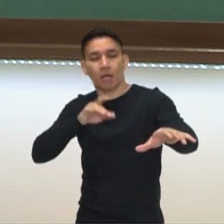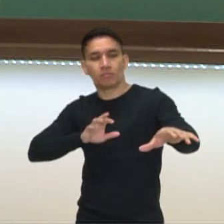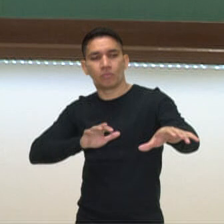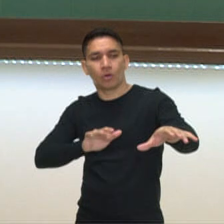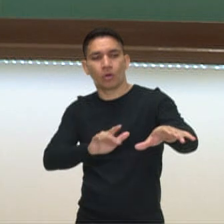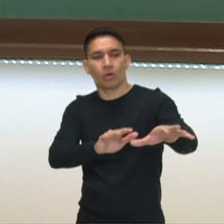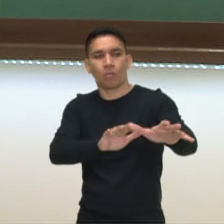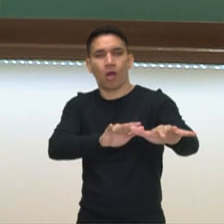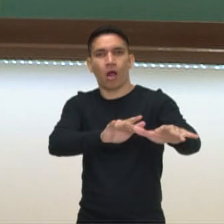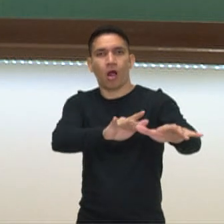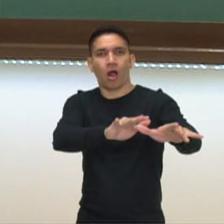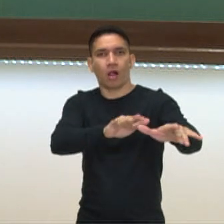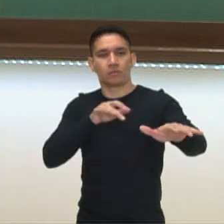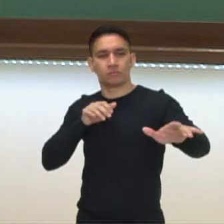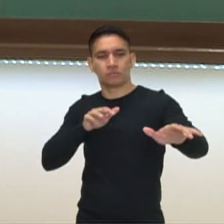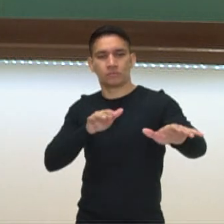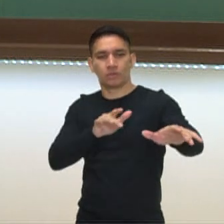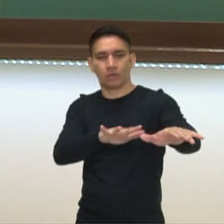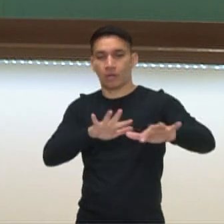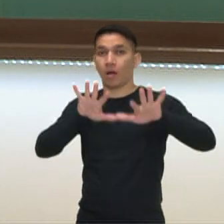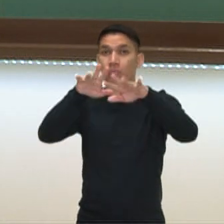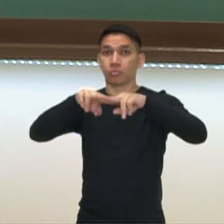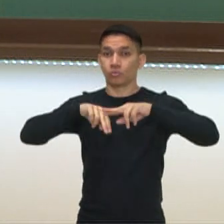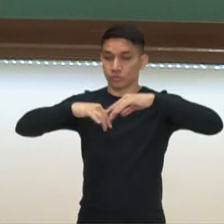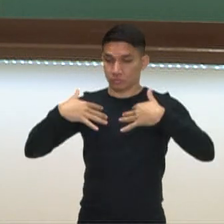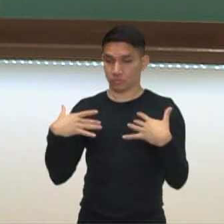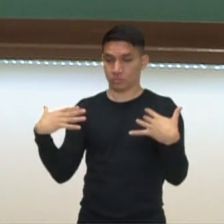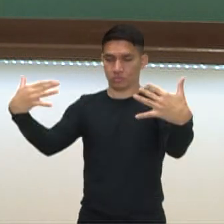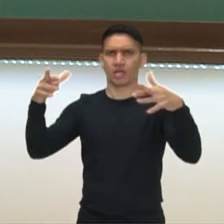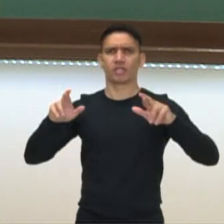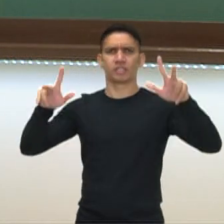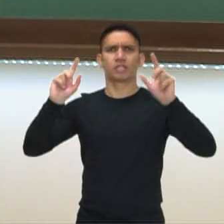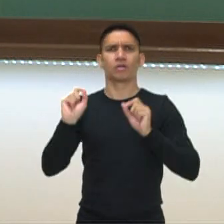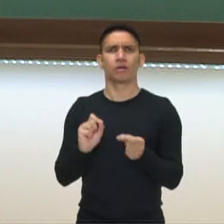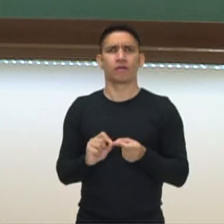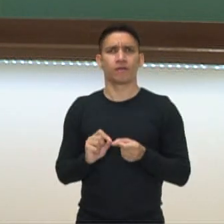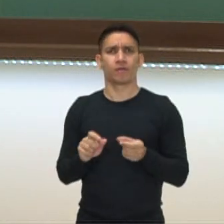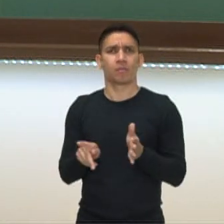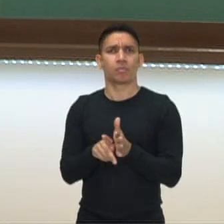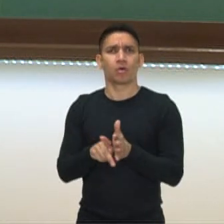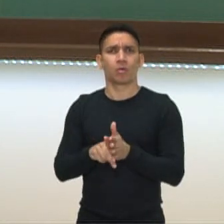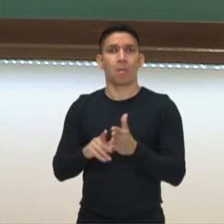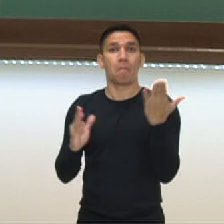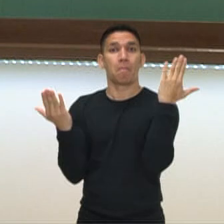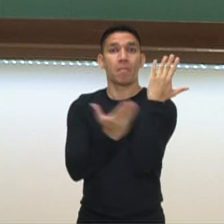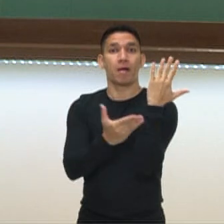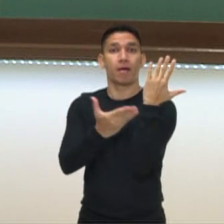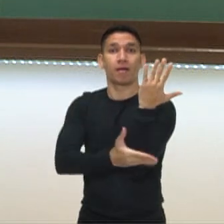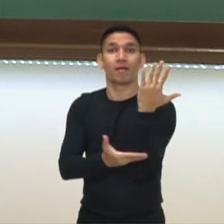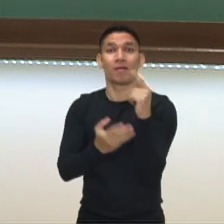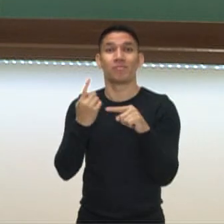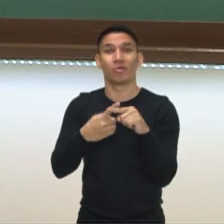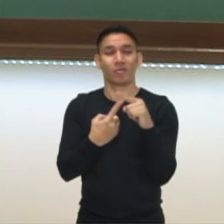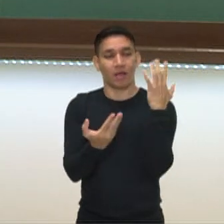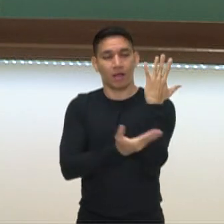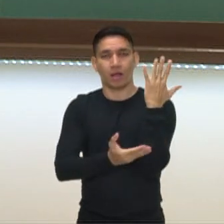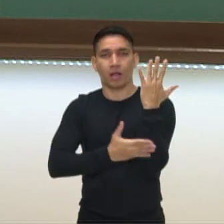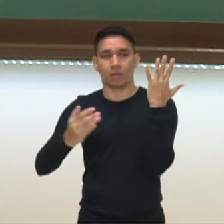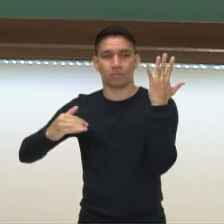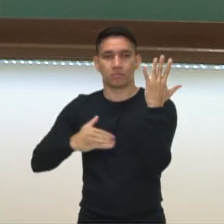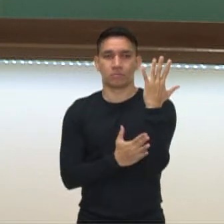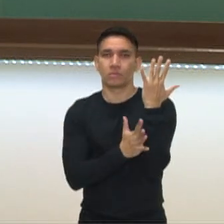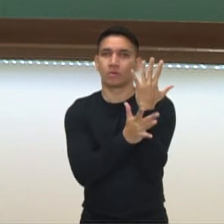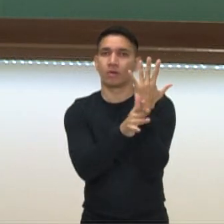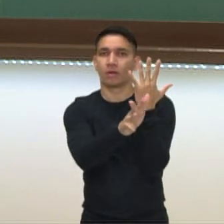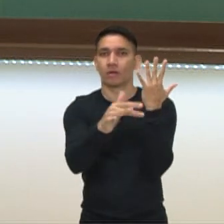E inclusive o palco foi feita uma coisa muito diferente, foi feito um palco de madeira, porque a madeira ela faz a reflexão do som. Então